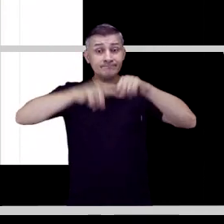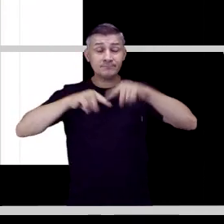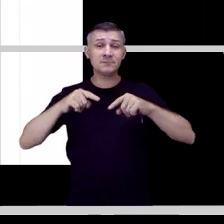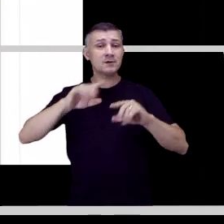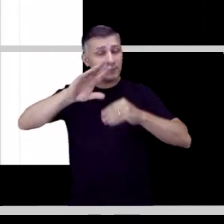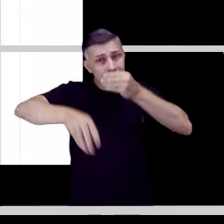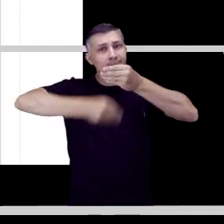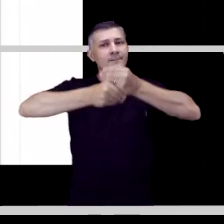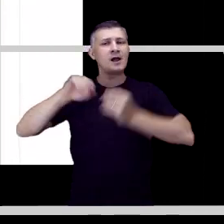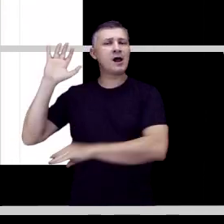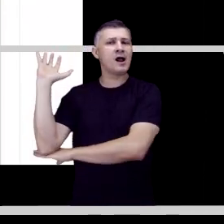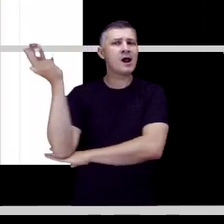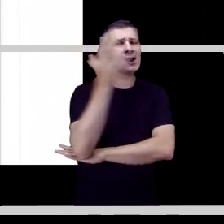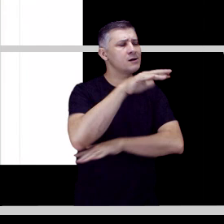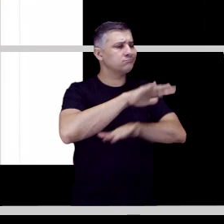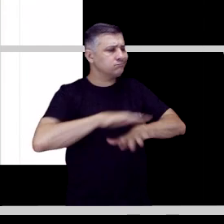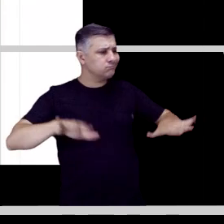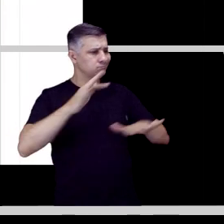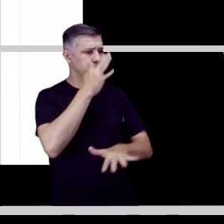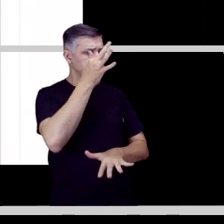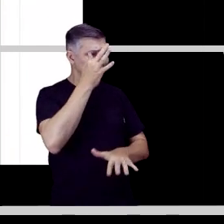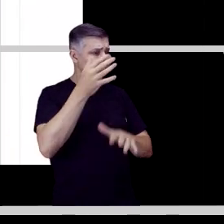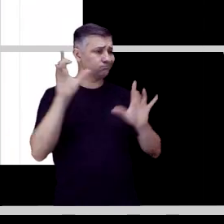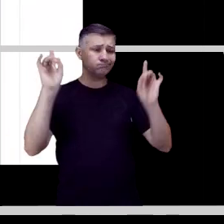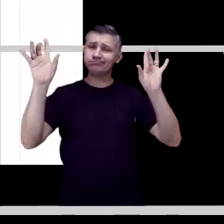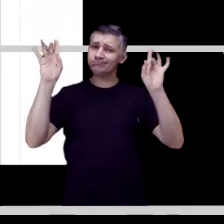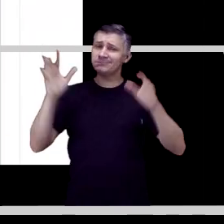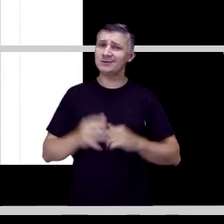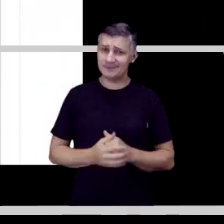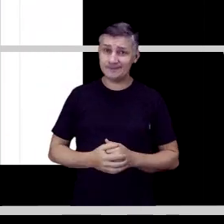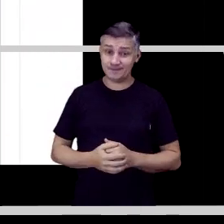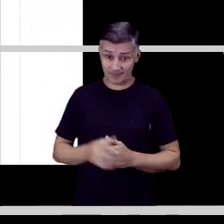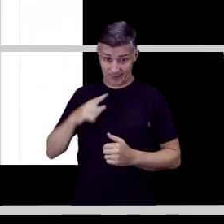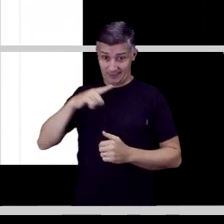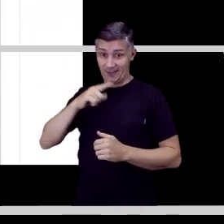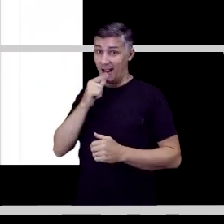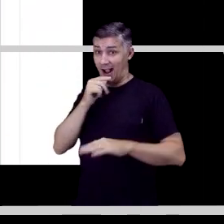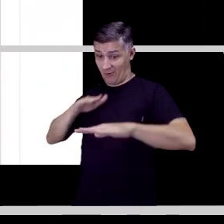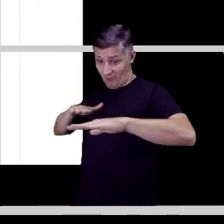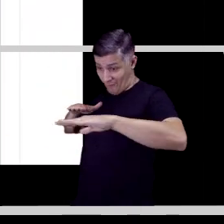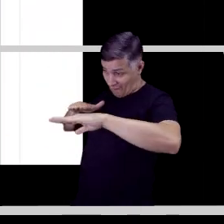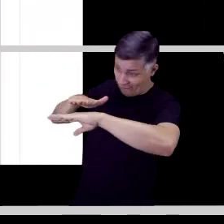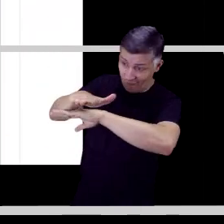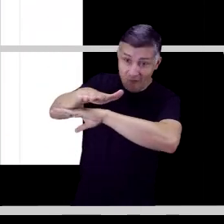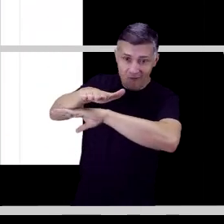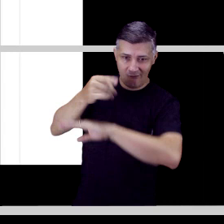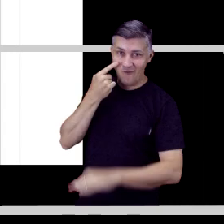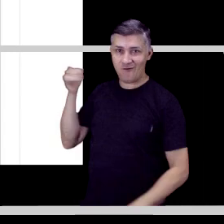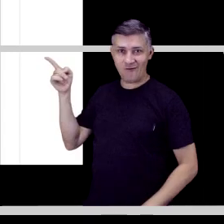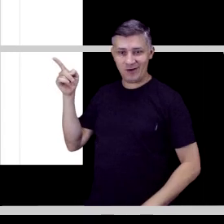desse paisagismo, desses jardins tão exuberantes. Então, ele avança sobre o lago e cria